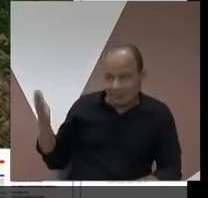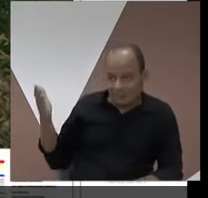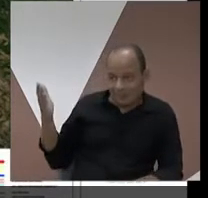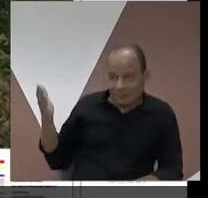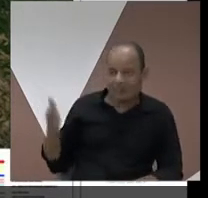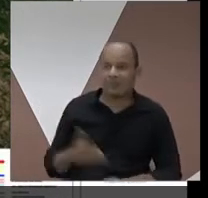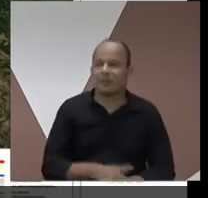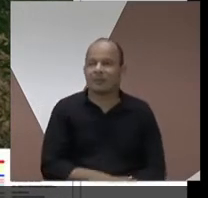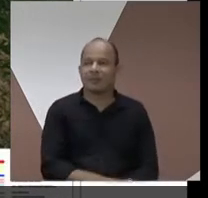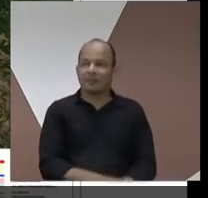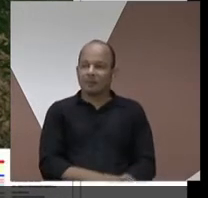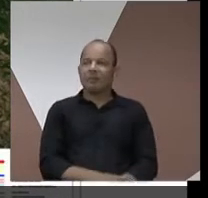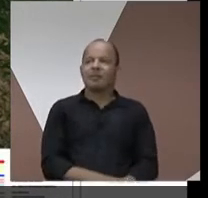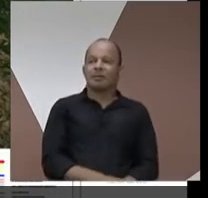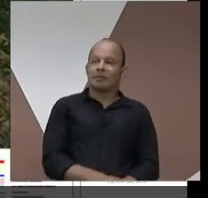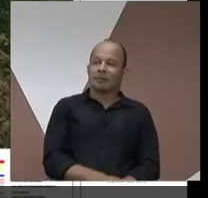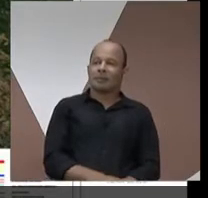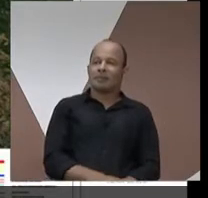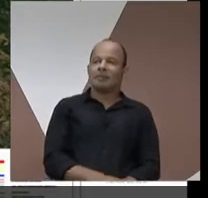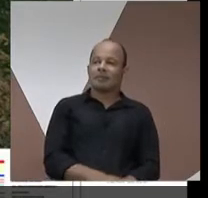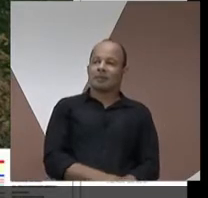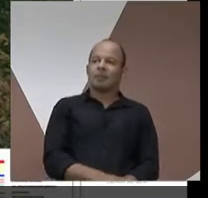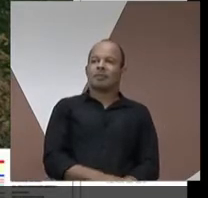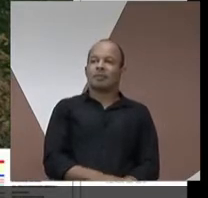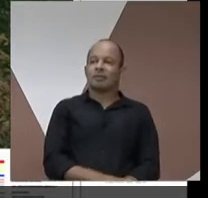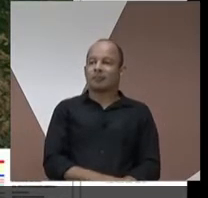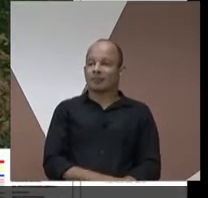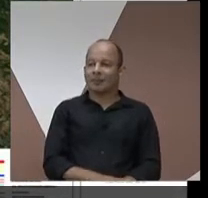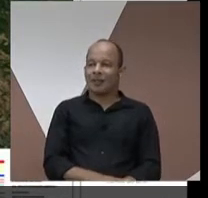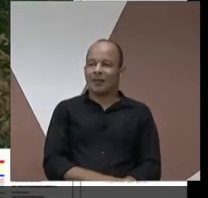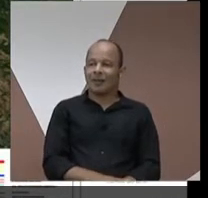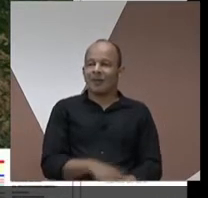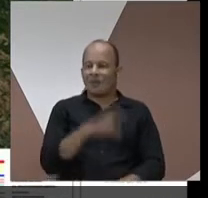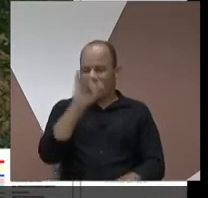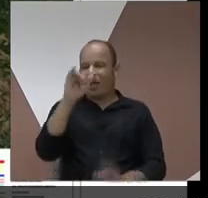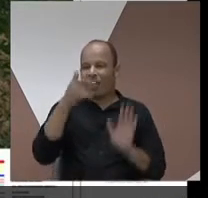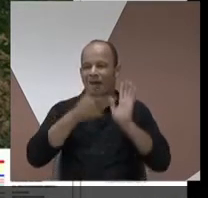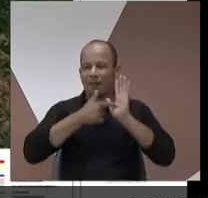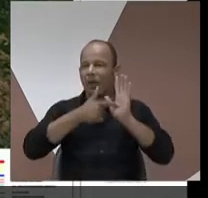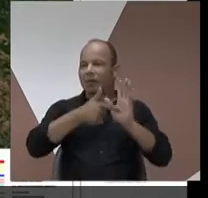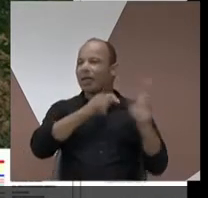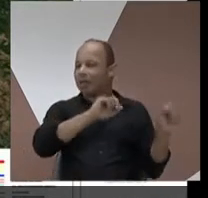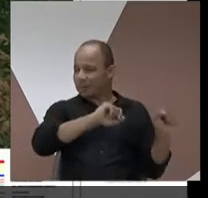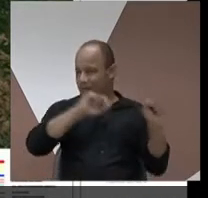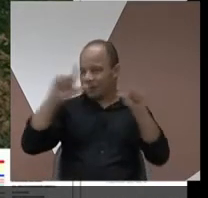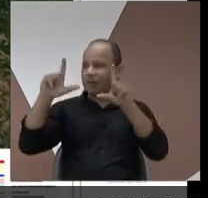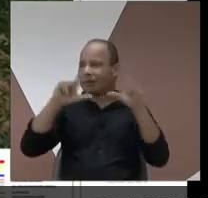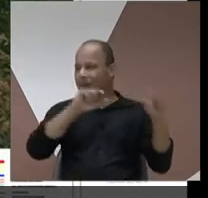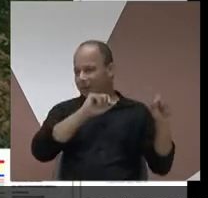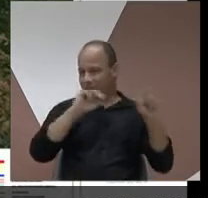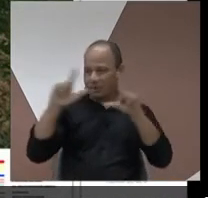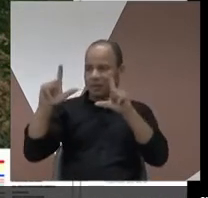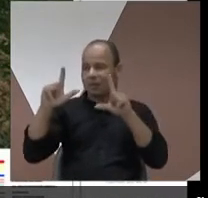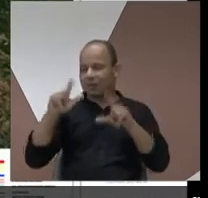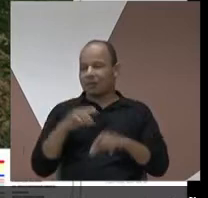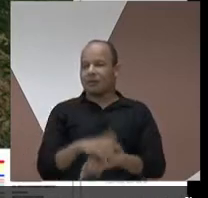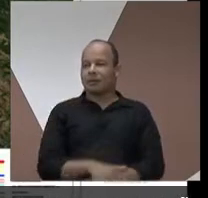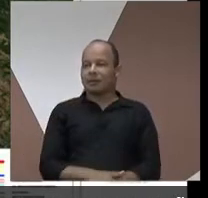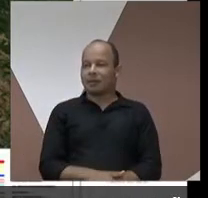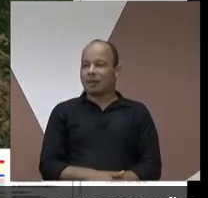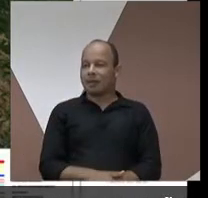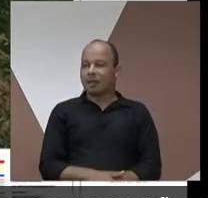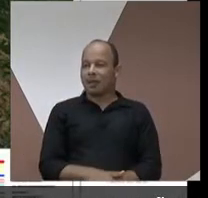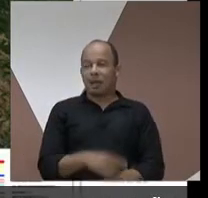Depois vocês vão ver, nós vamos mostrar algumas lâminas que mostram exatamente e comprovam essa lógica. Eu não